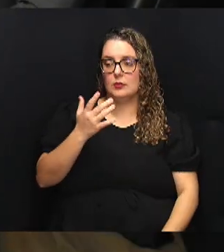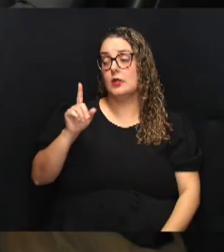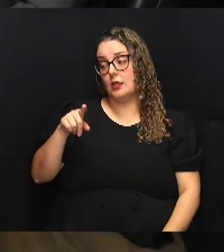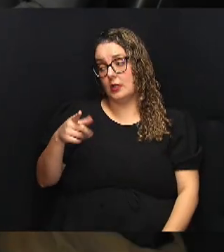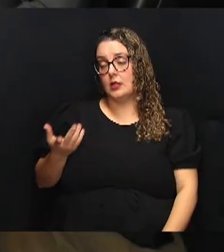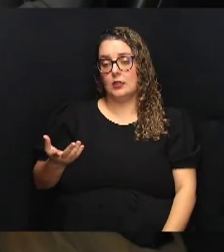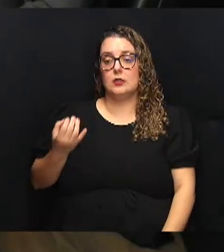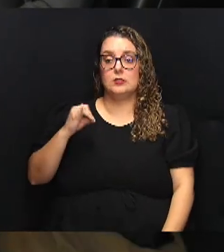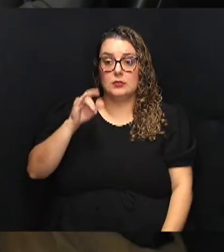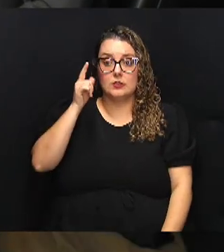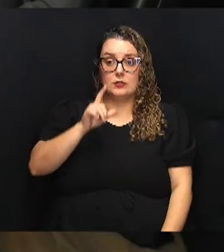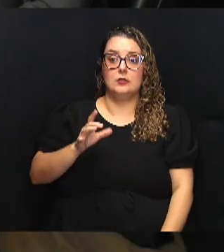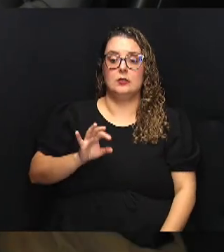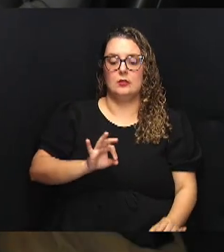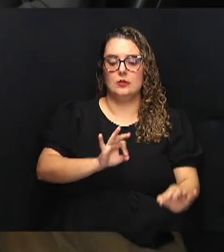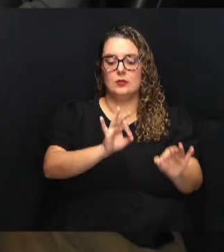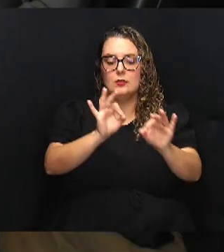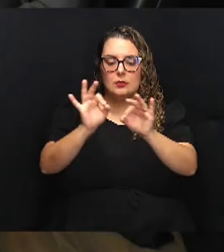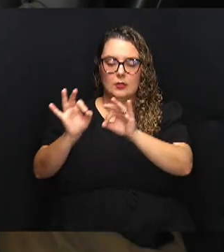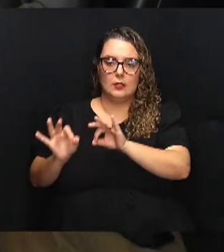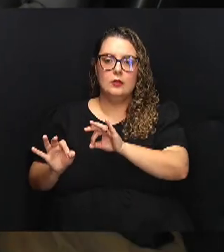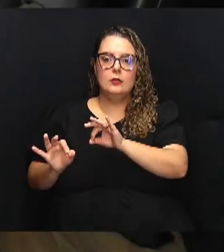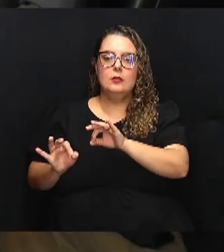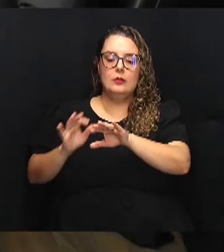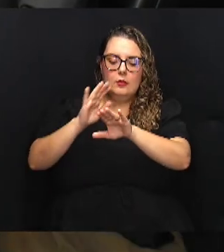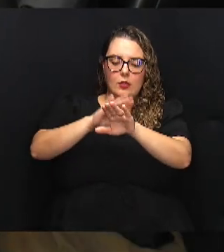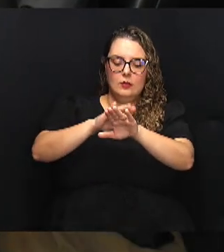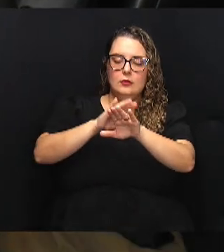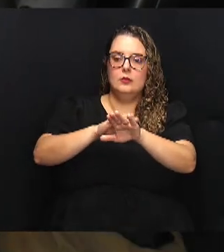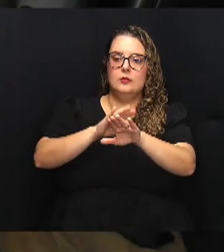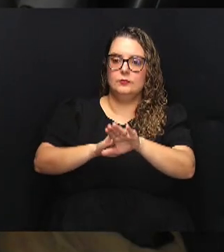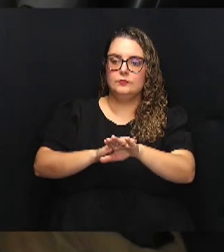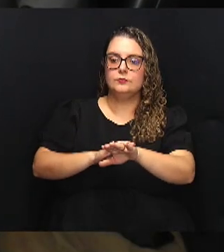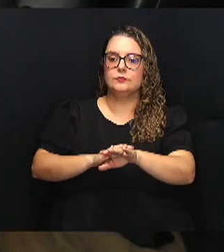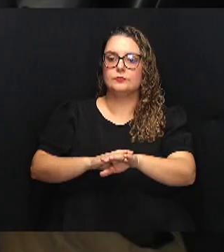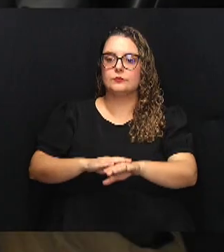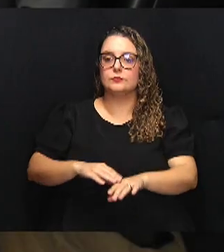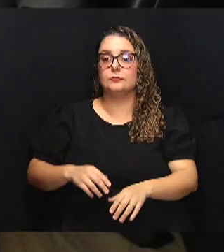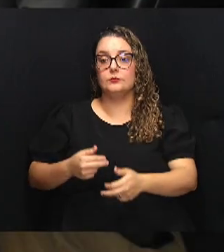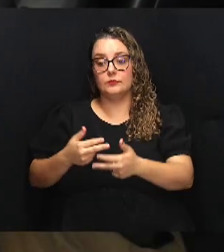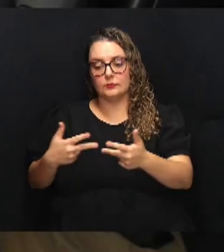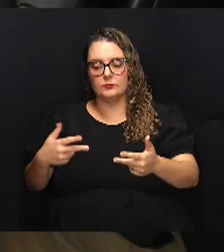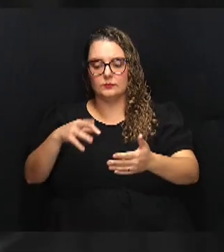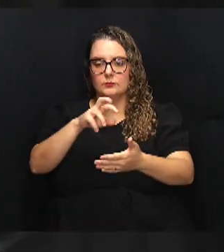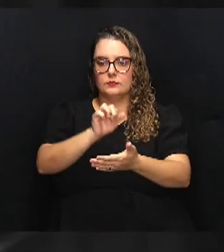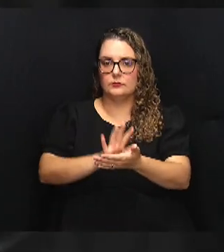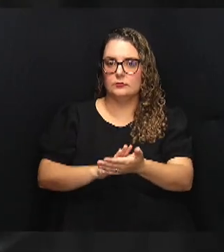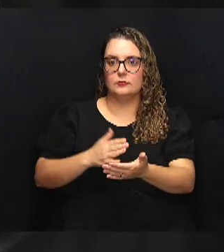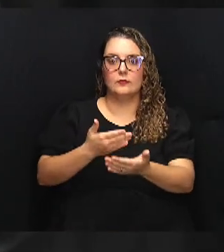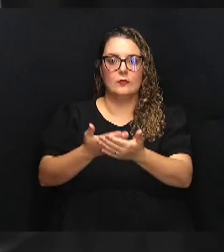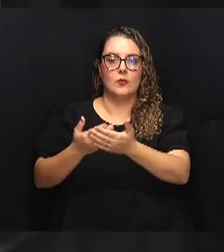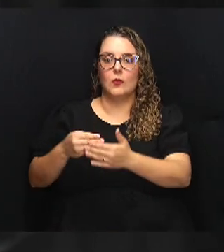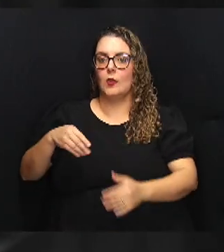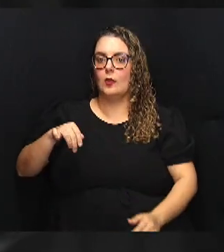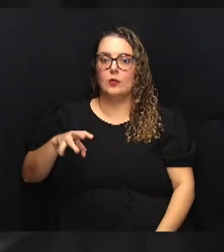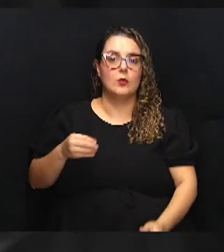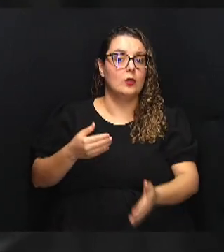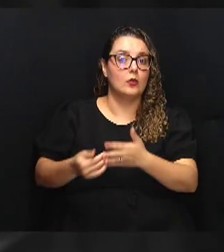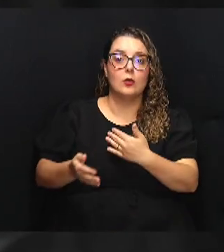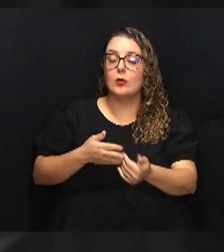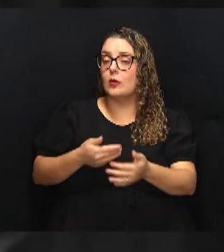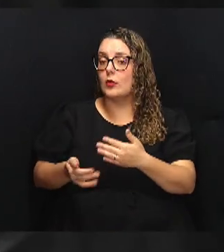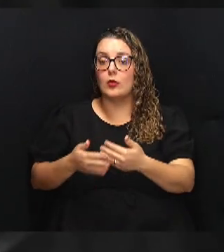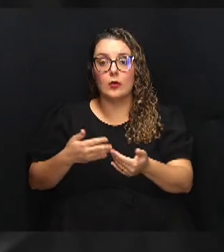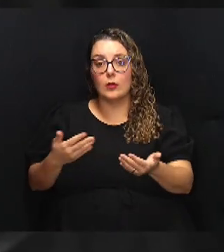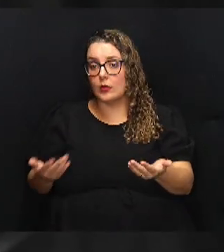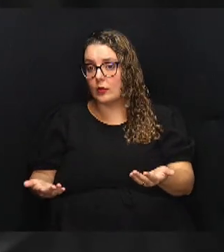você conseguir acompanhar as atividades, as tarefas, um estudo do meio, ou qualquer que seja,